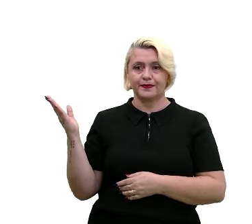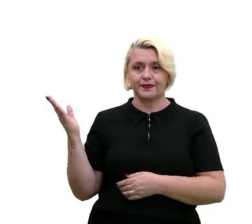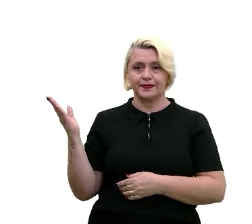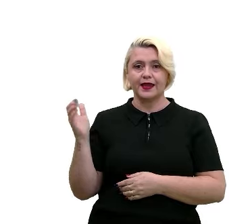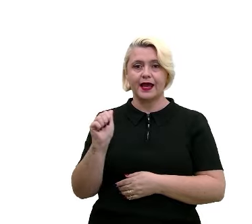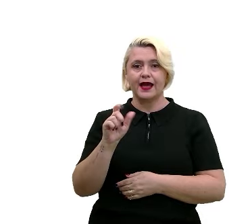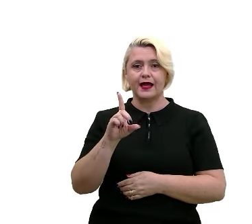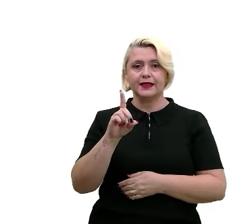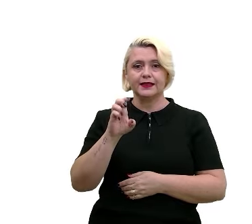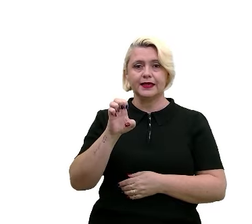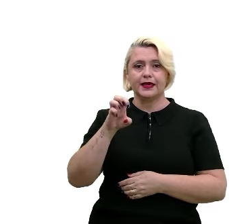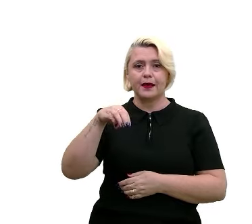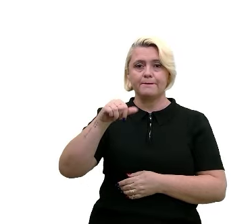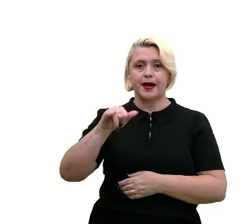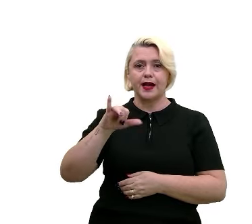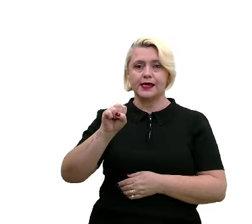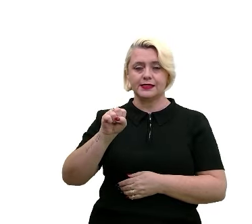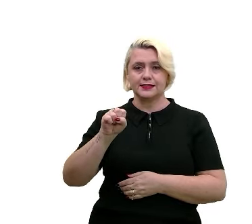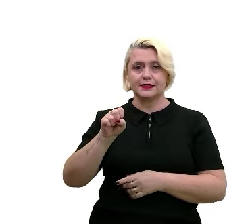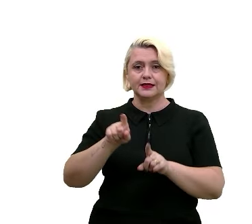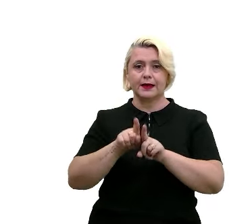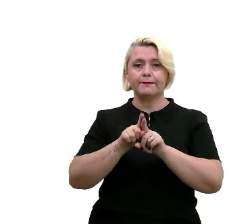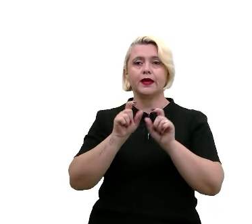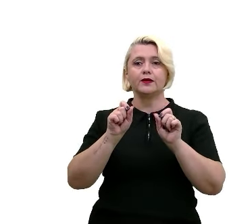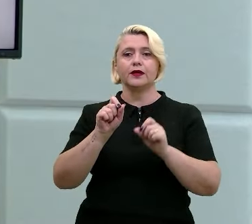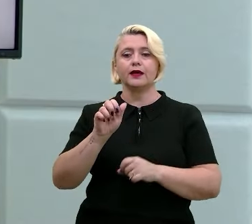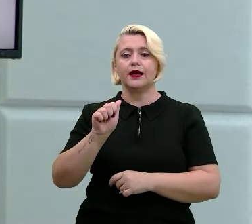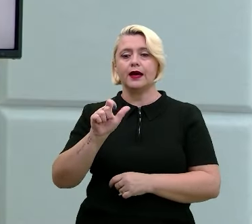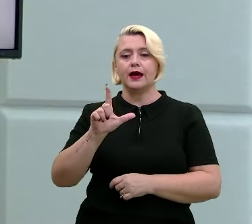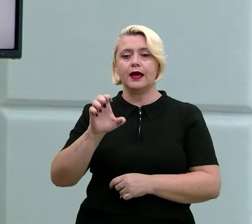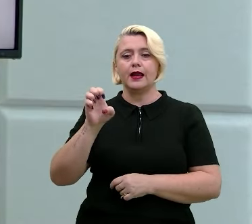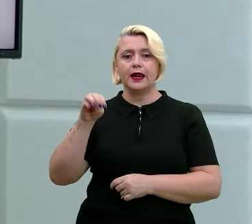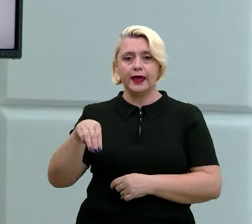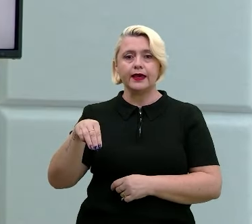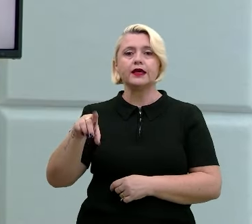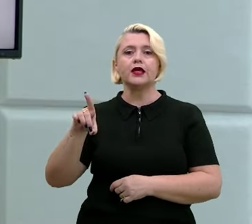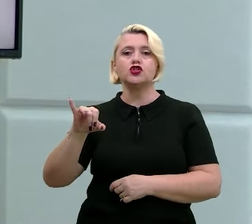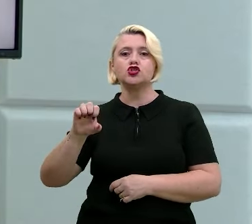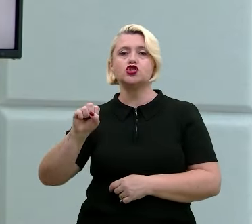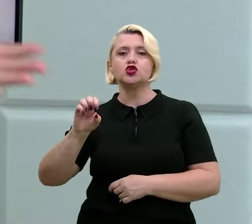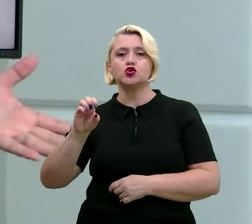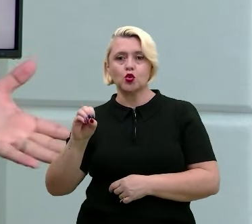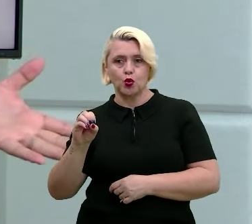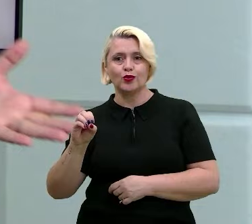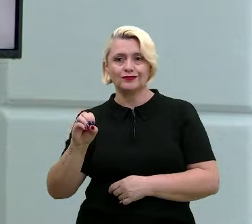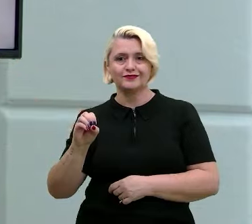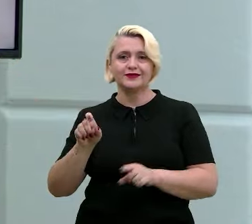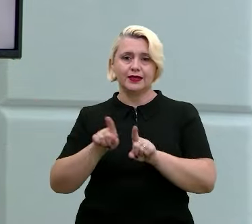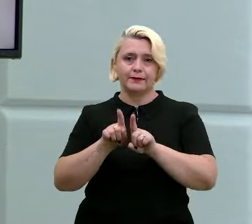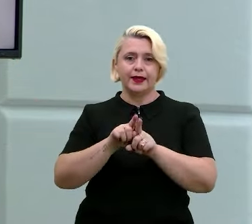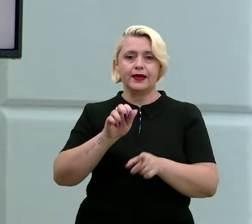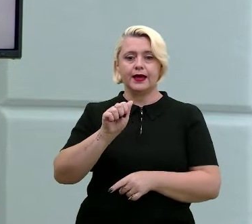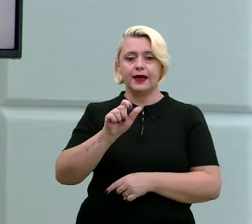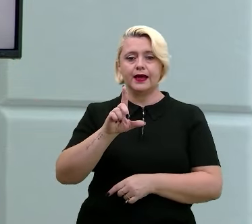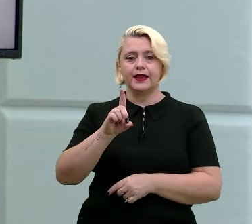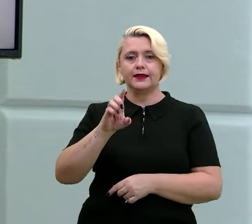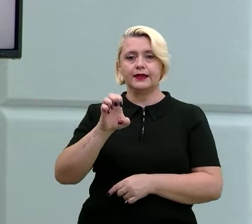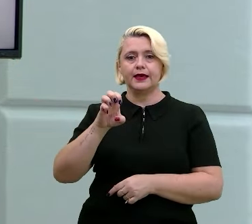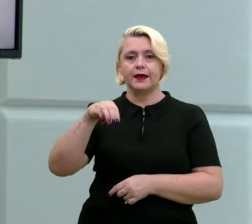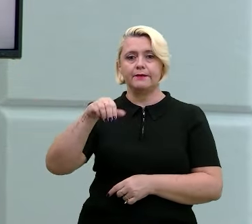Ademais, que é mais ou menos a ideia do além do mais. Além disso. Ademais. Juntinho,